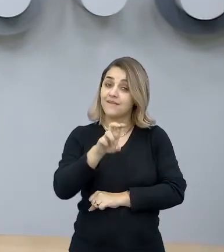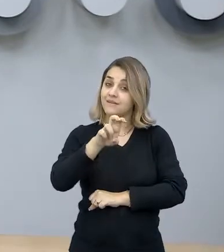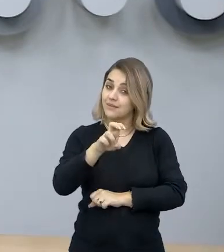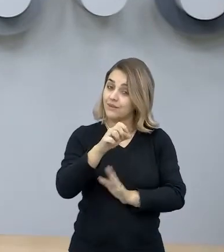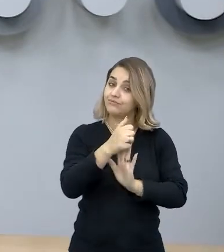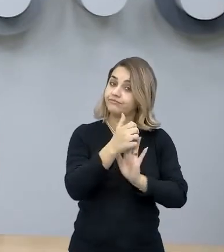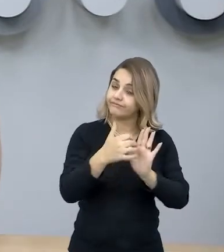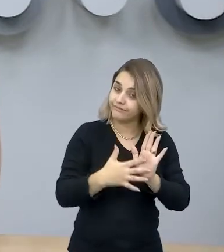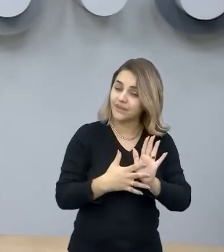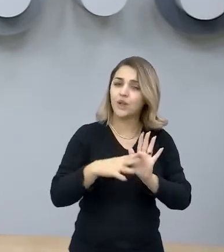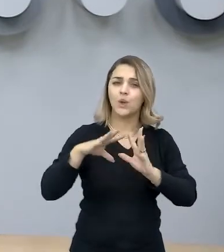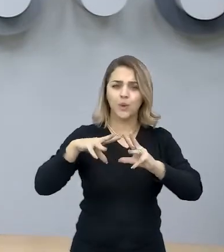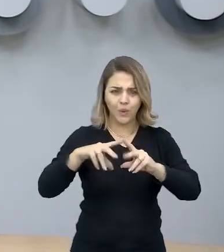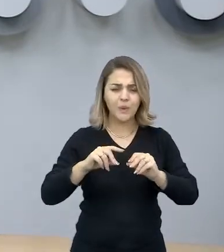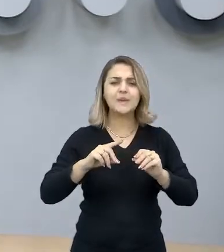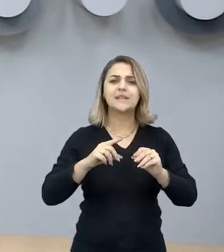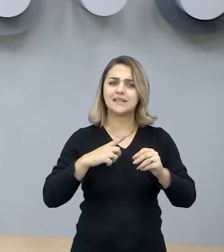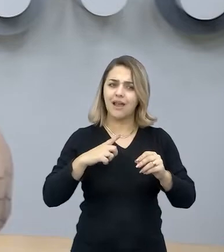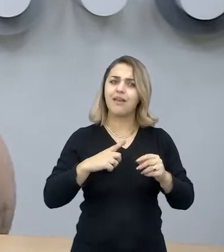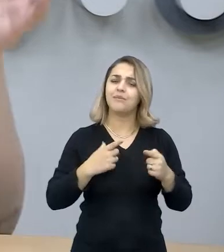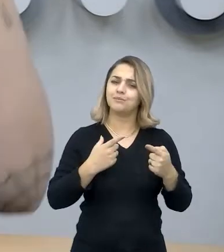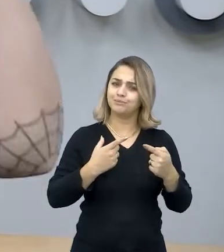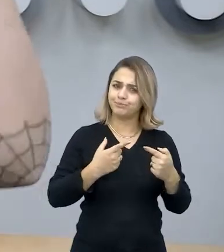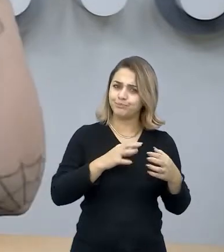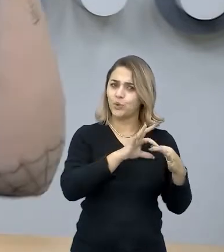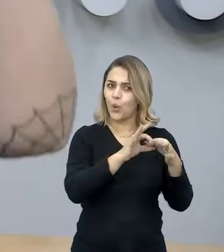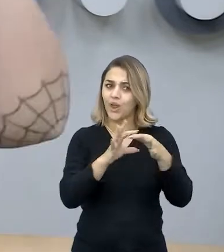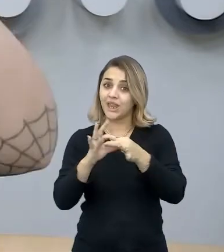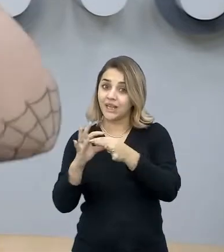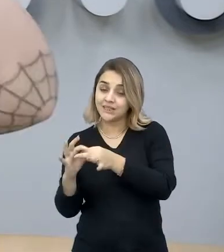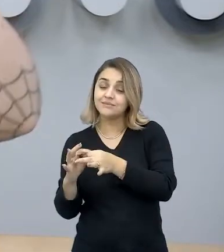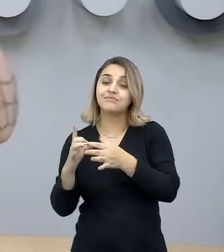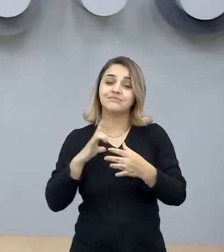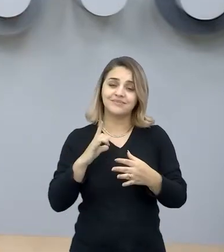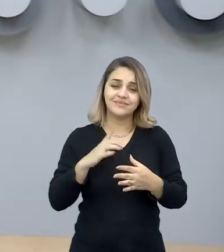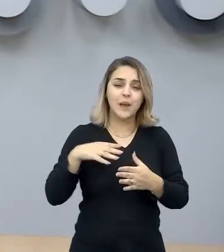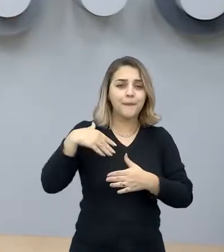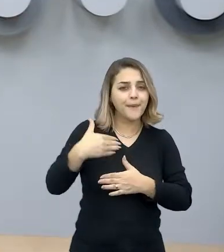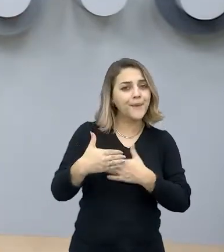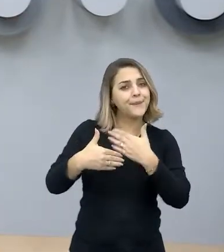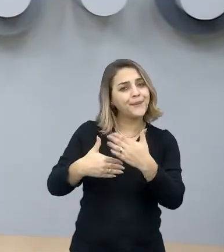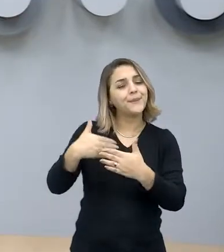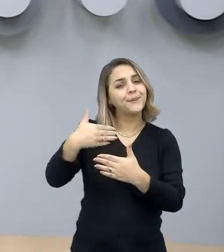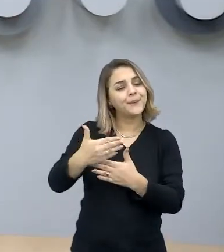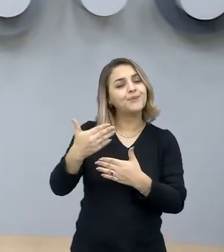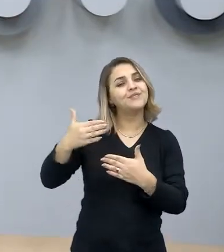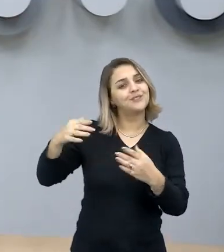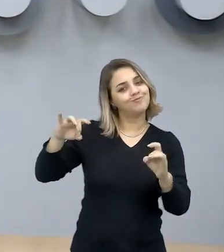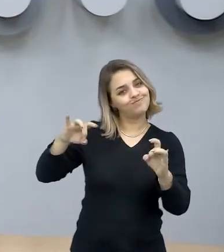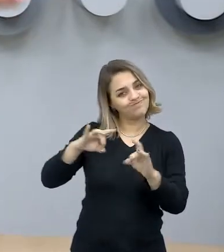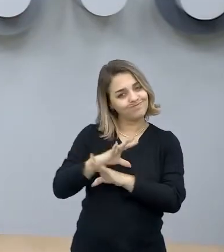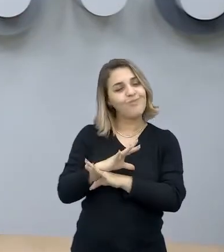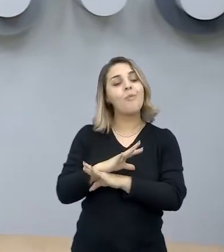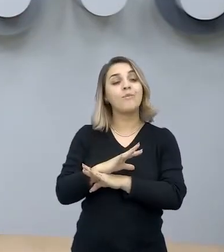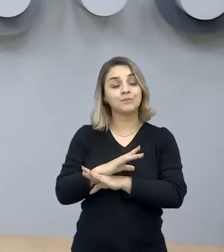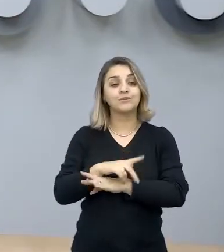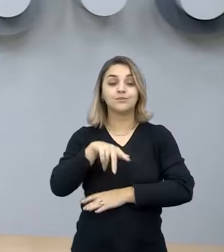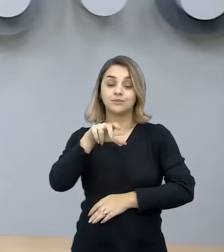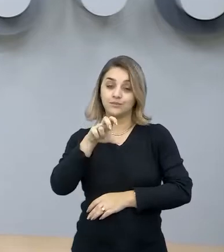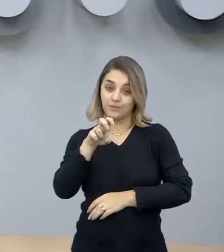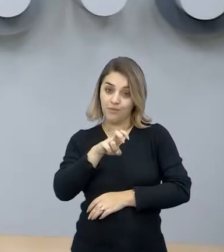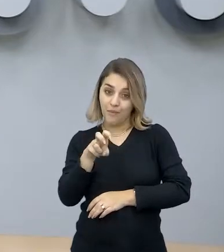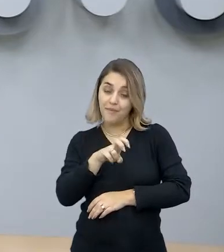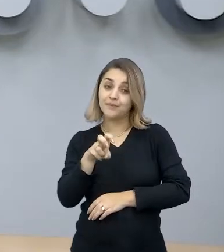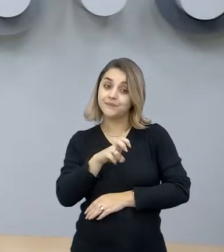atividades, todas elas interconectadas, né? E fazendo assim um percurso gradual até a gente chegar aqui na nossa quinta e